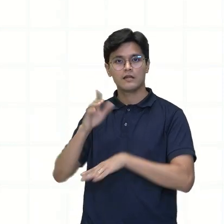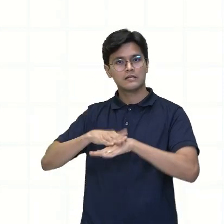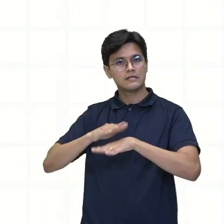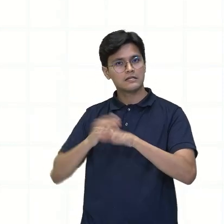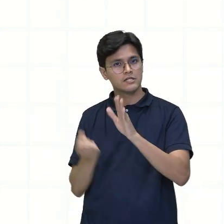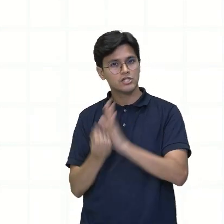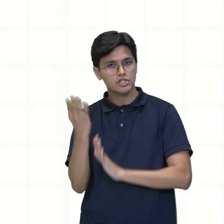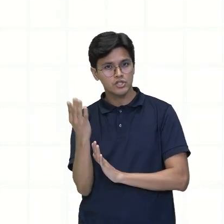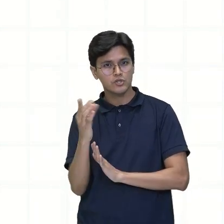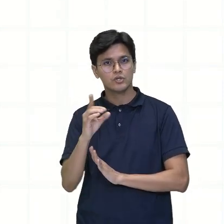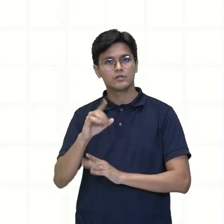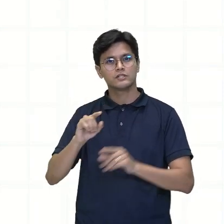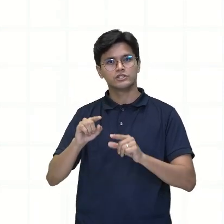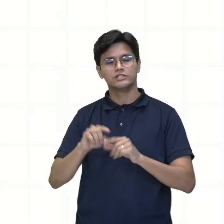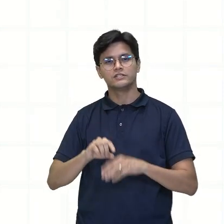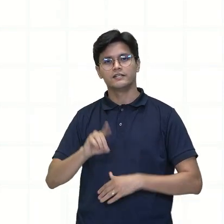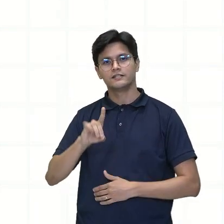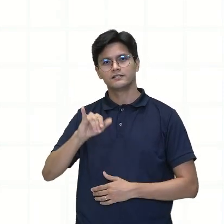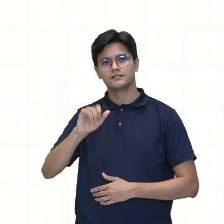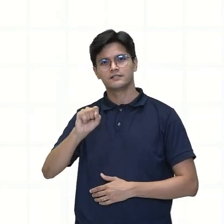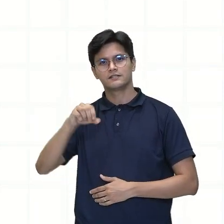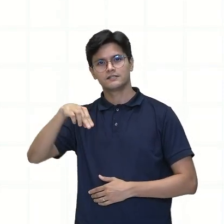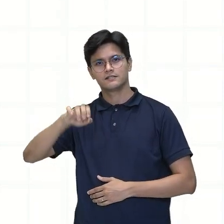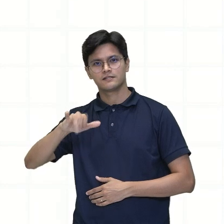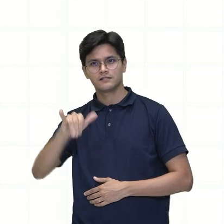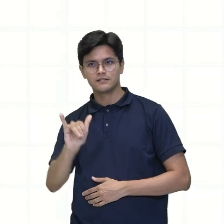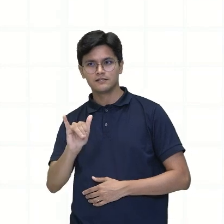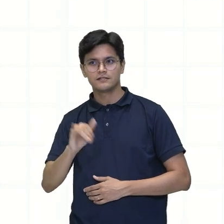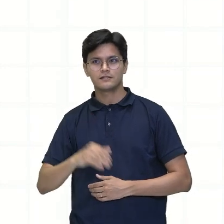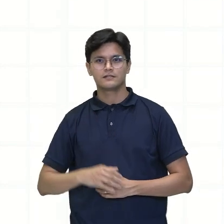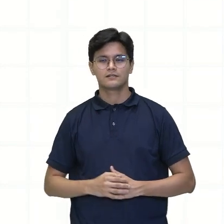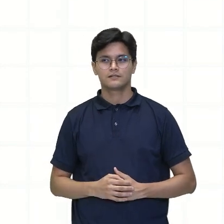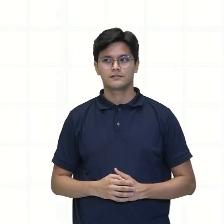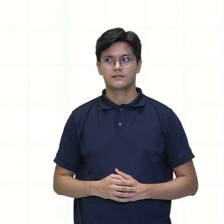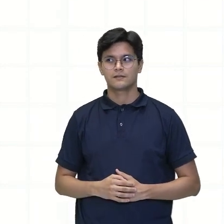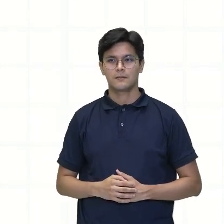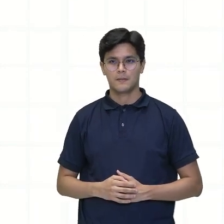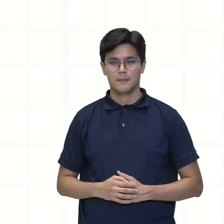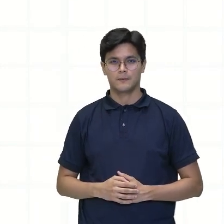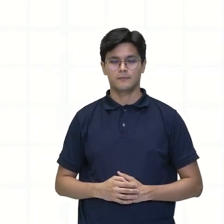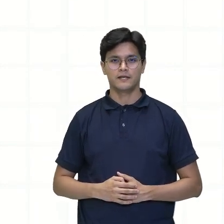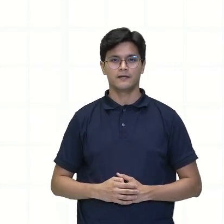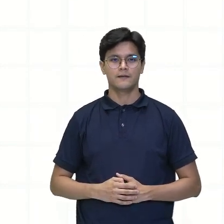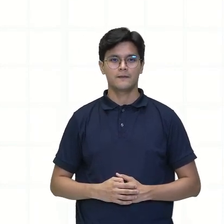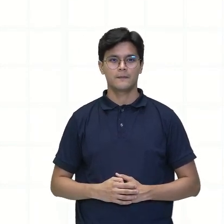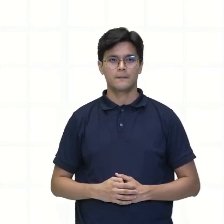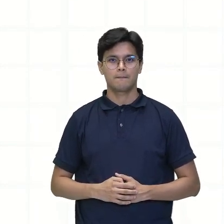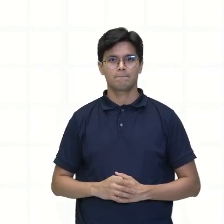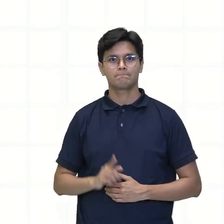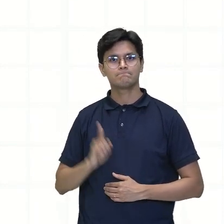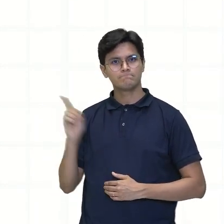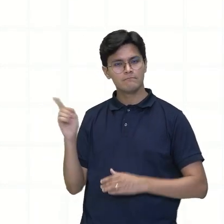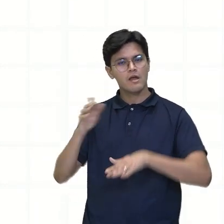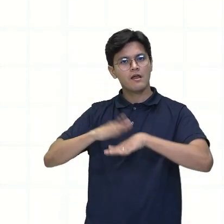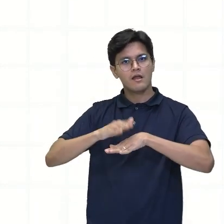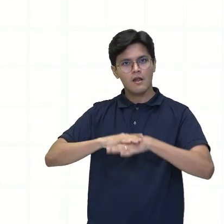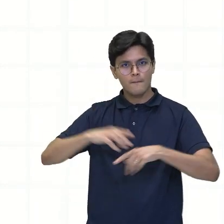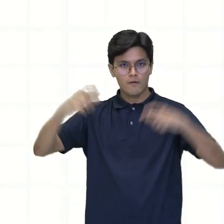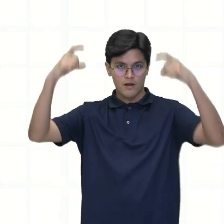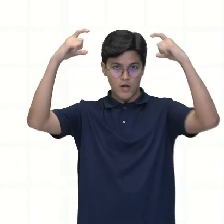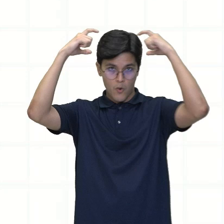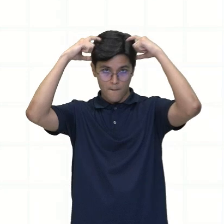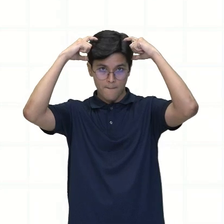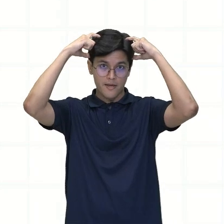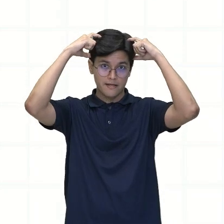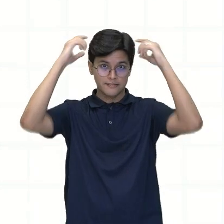então ele sabia, né, todo esse processo de criação do cinema ali, dos personagens.